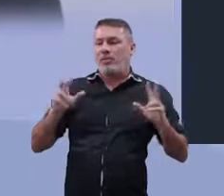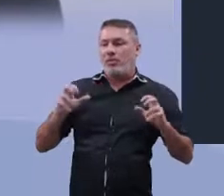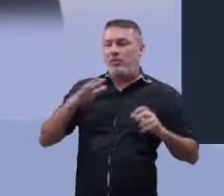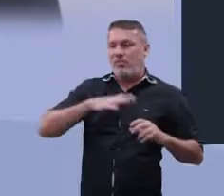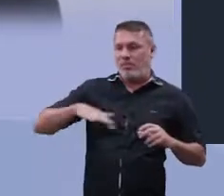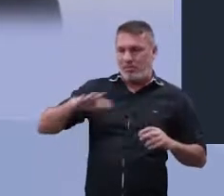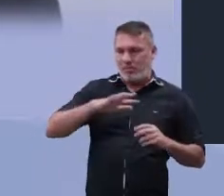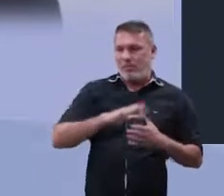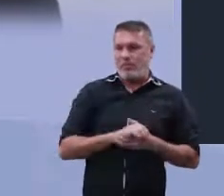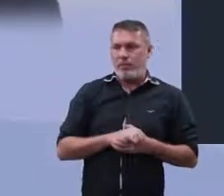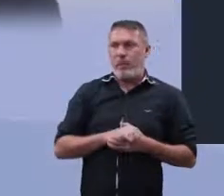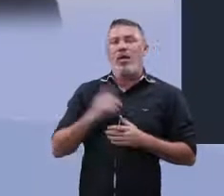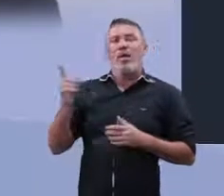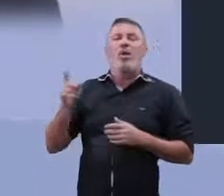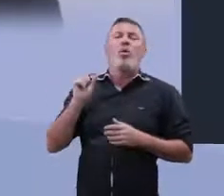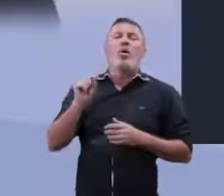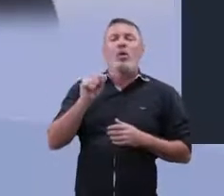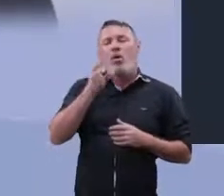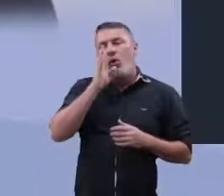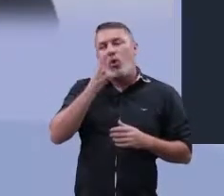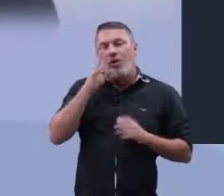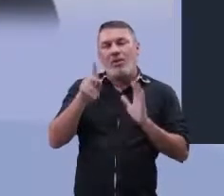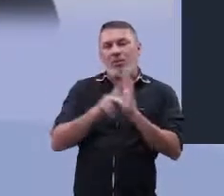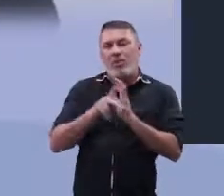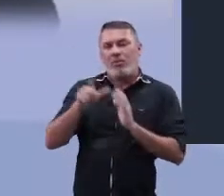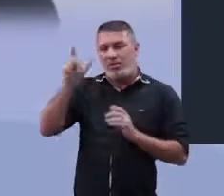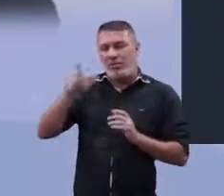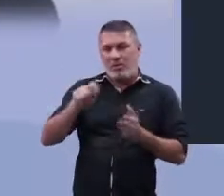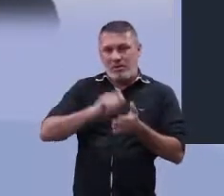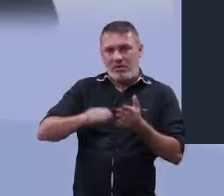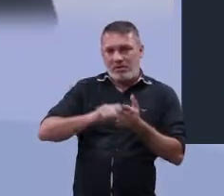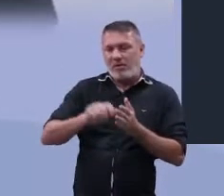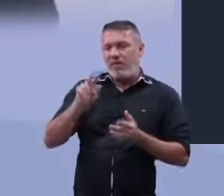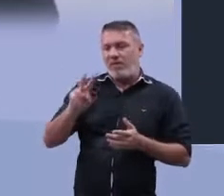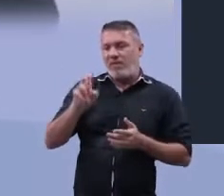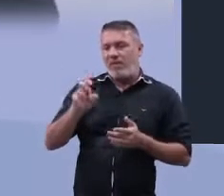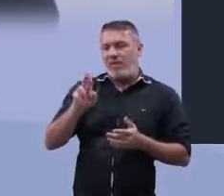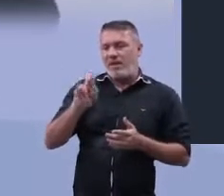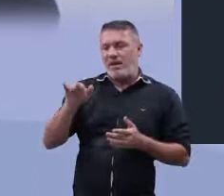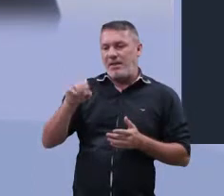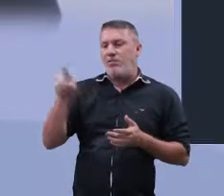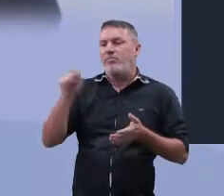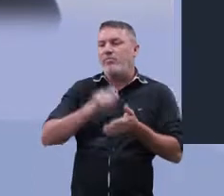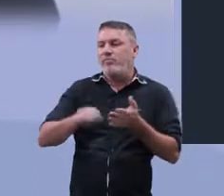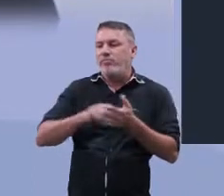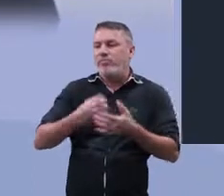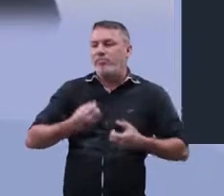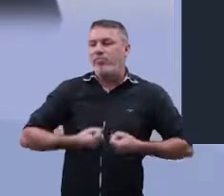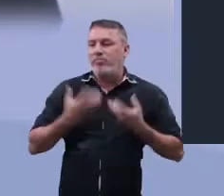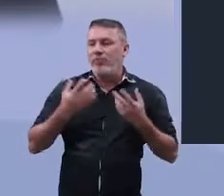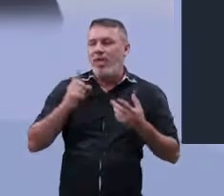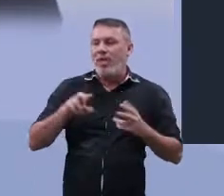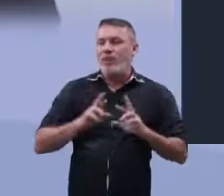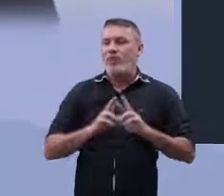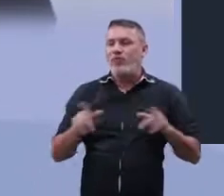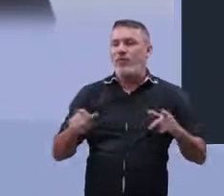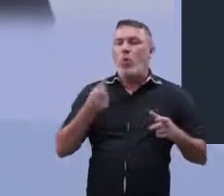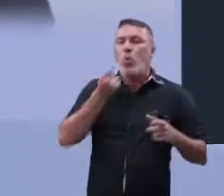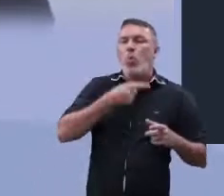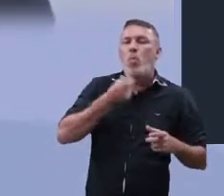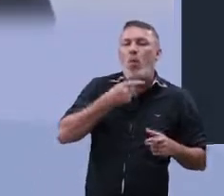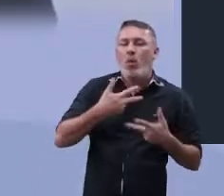O Nariz e Outras Crônicas. Na crônica de Veríssimo, a estratégia para gerar o efeito de humor decorre do ou